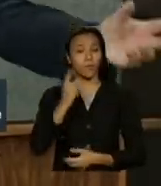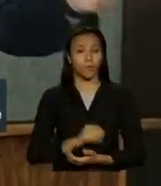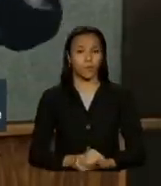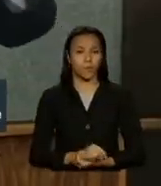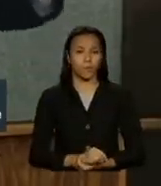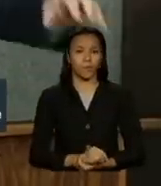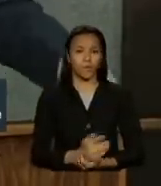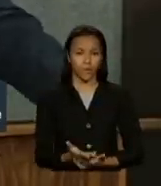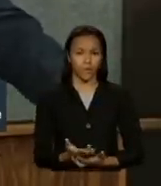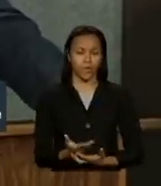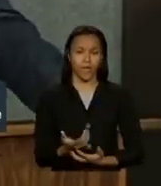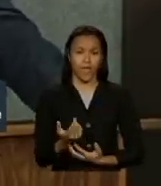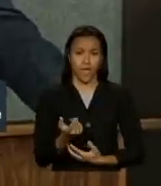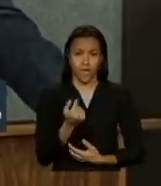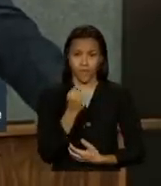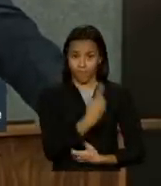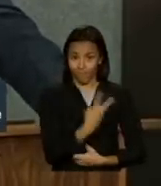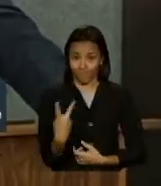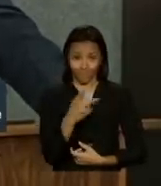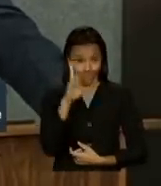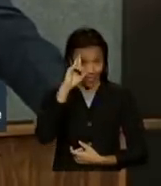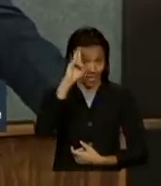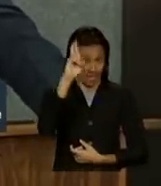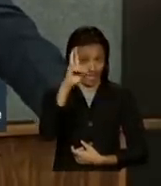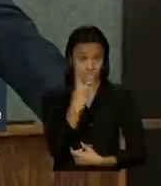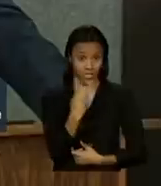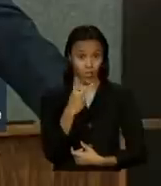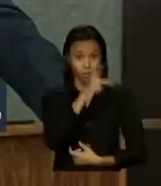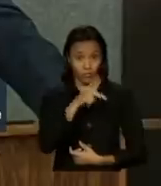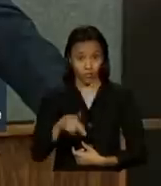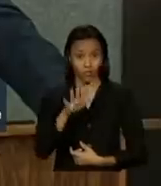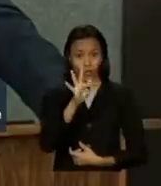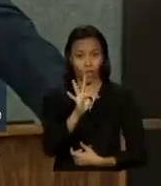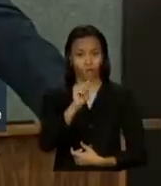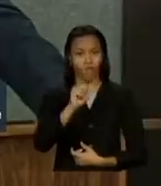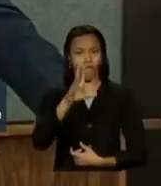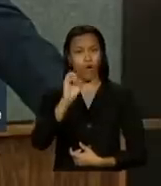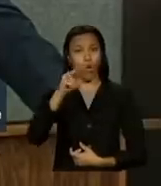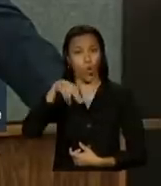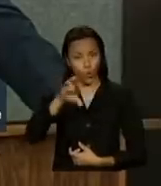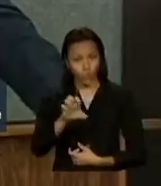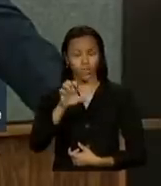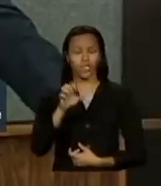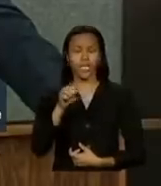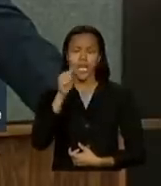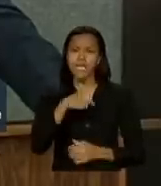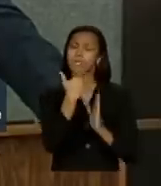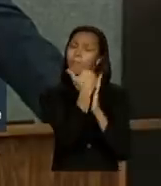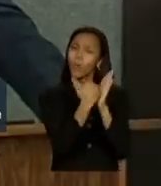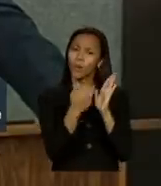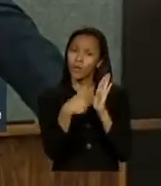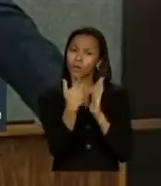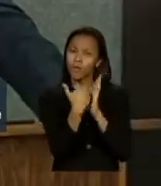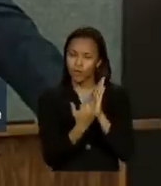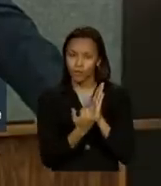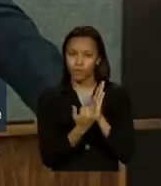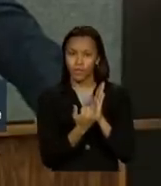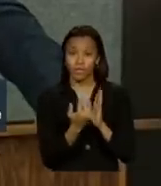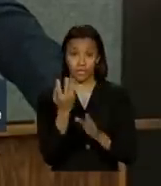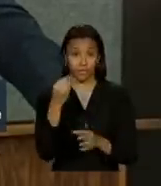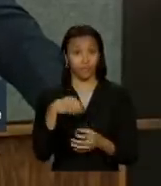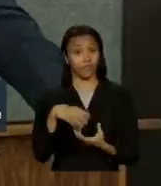e aí como essa liderança ficou com o professor Falcone problema na na